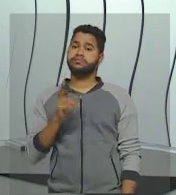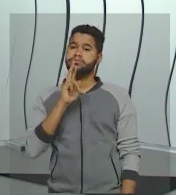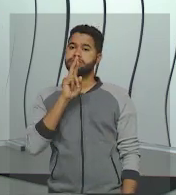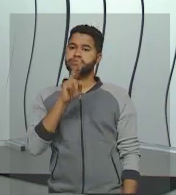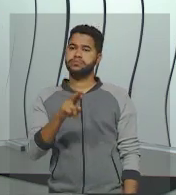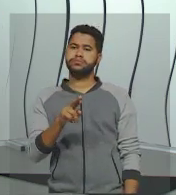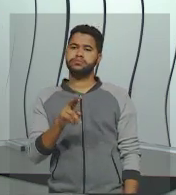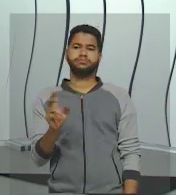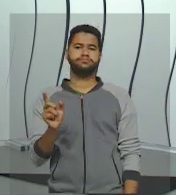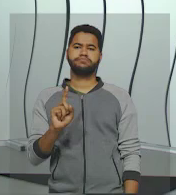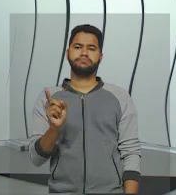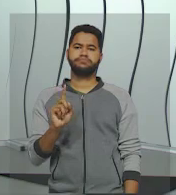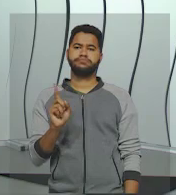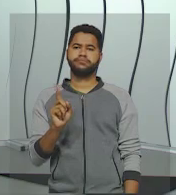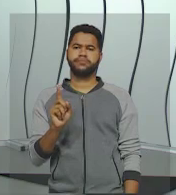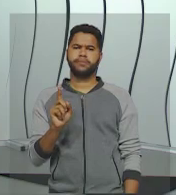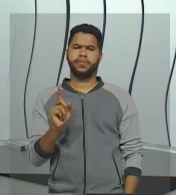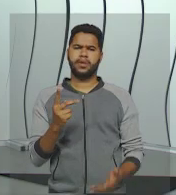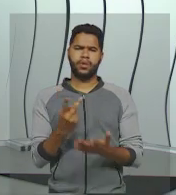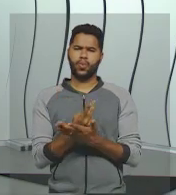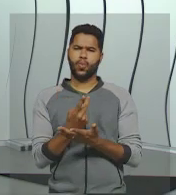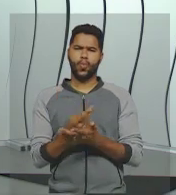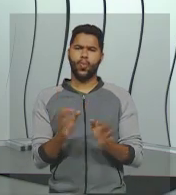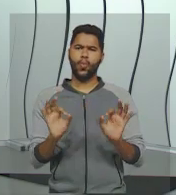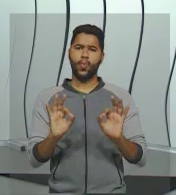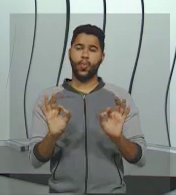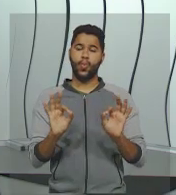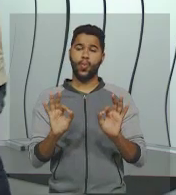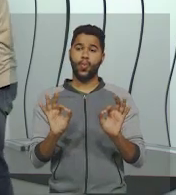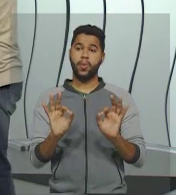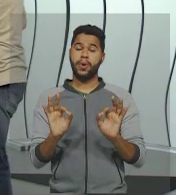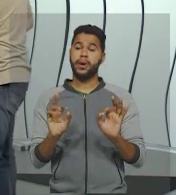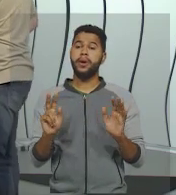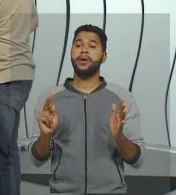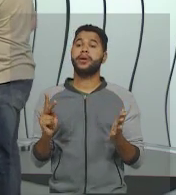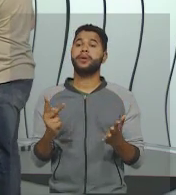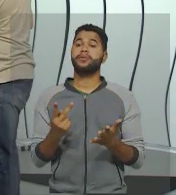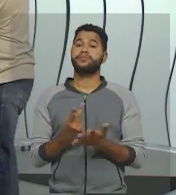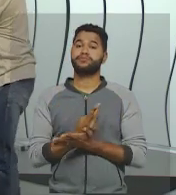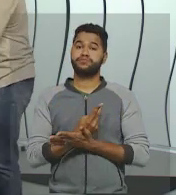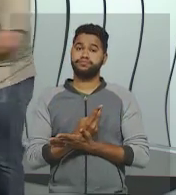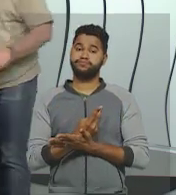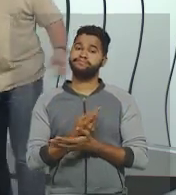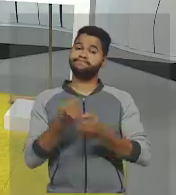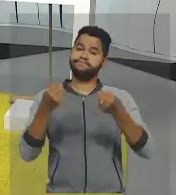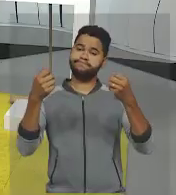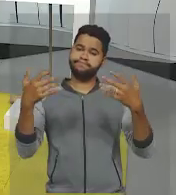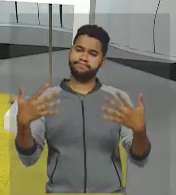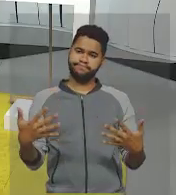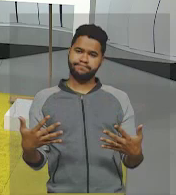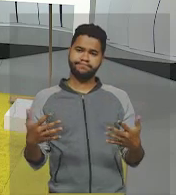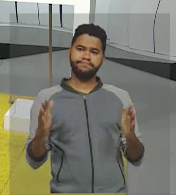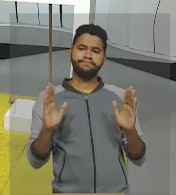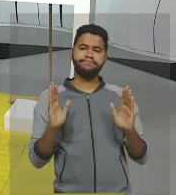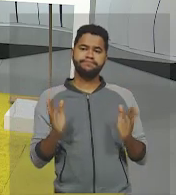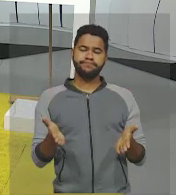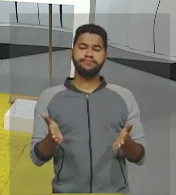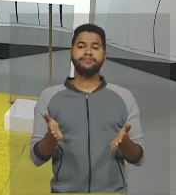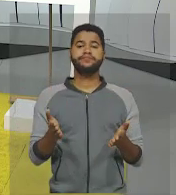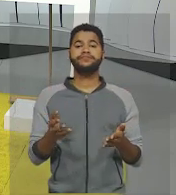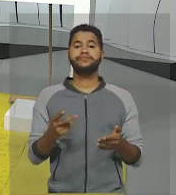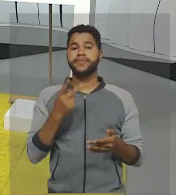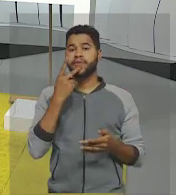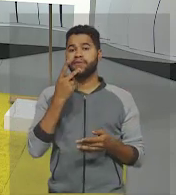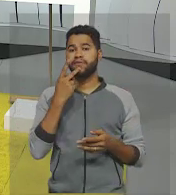resposta é não, ele não estava errado. Acontece que, como eu disse para vocês, a gente estava